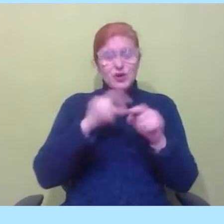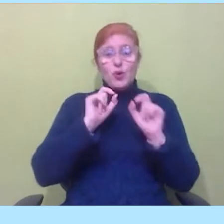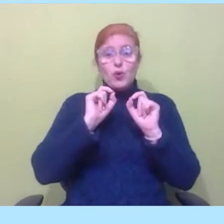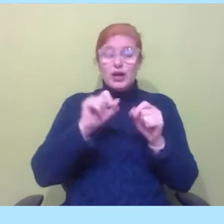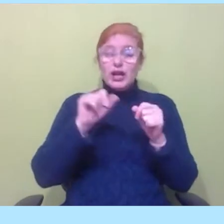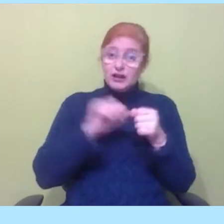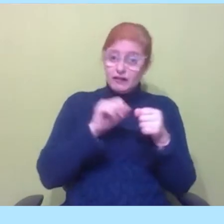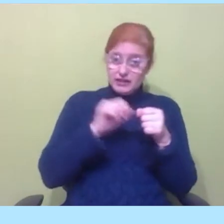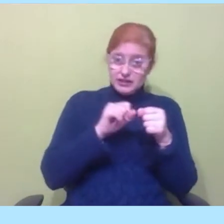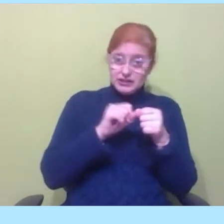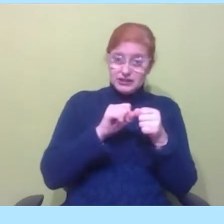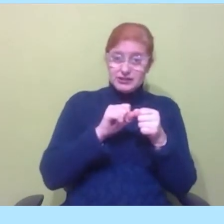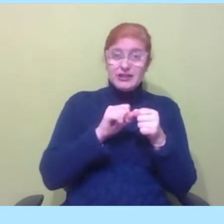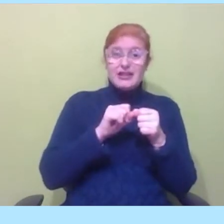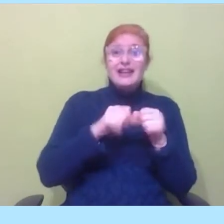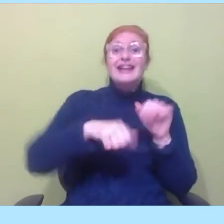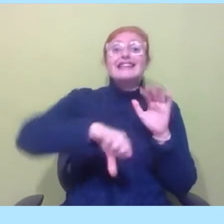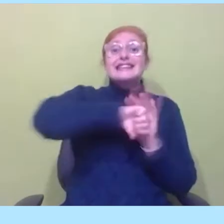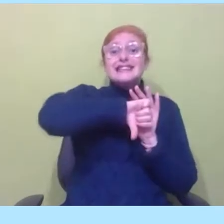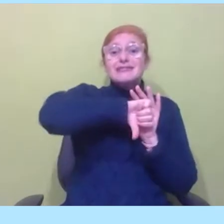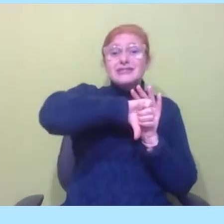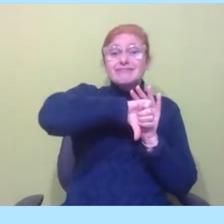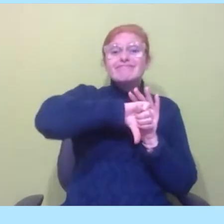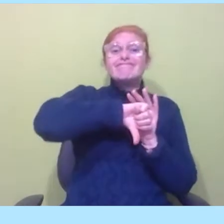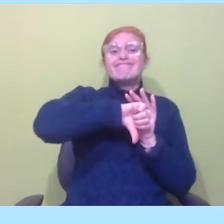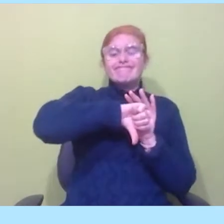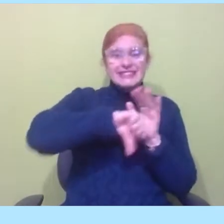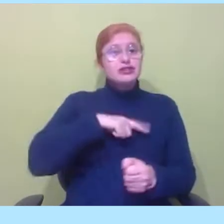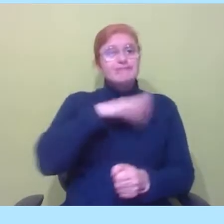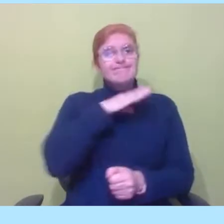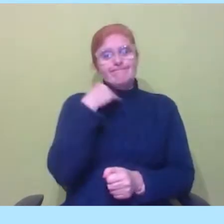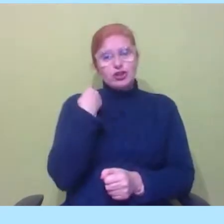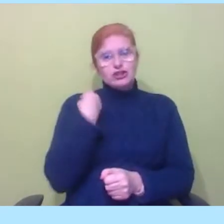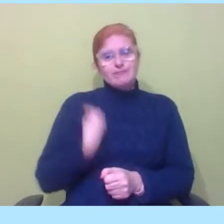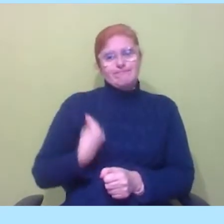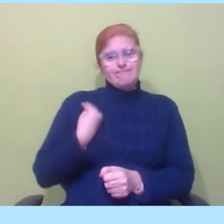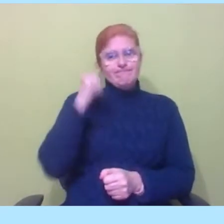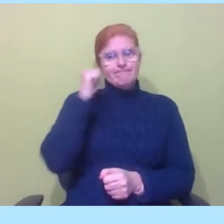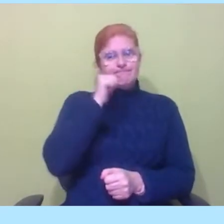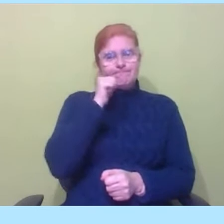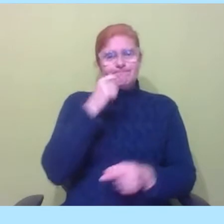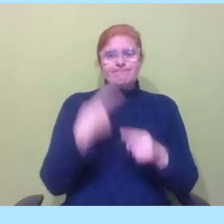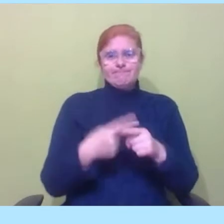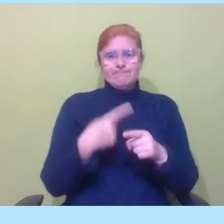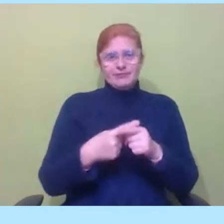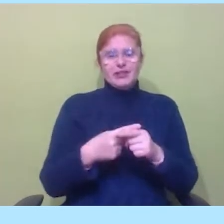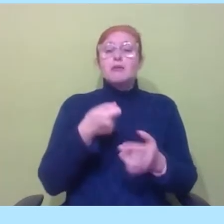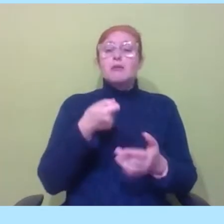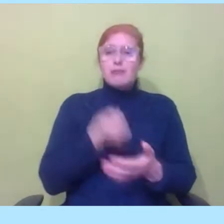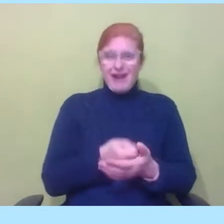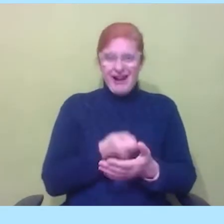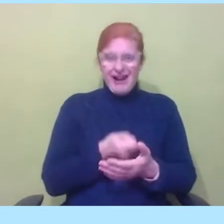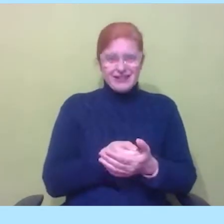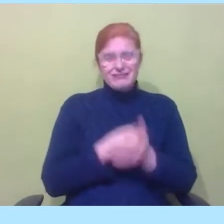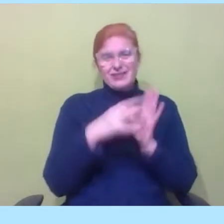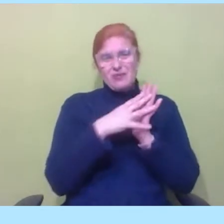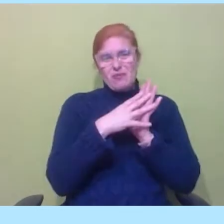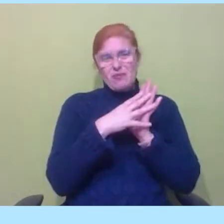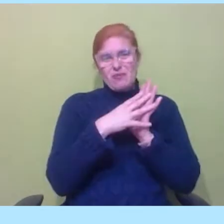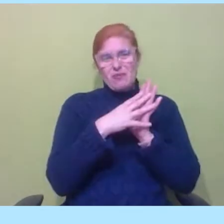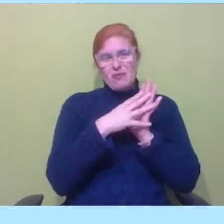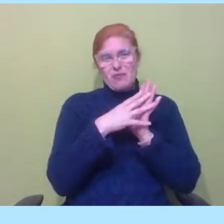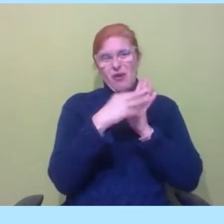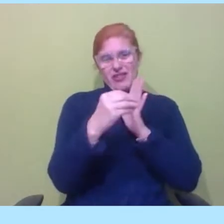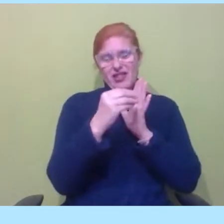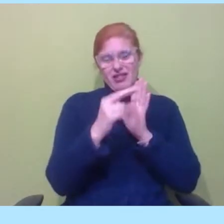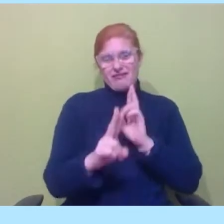vida de muitas delas. Porque a gente vai pagar por esse modelo de relacionamento